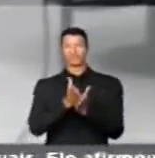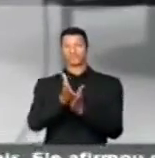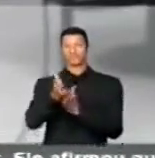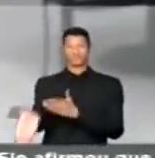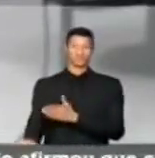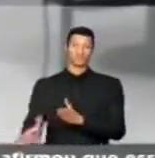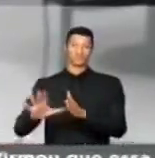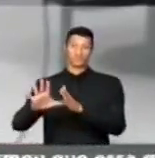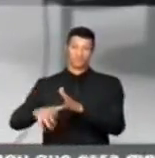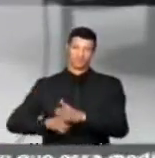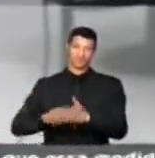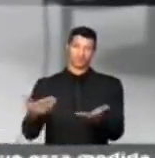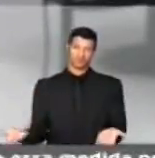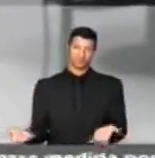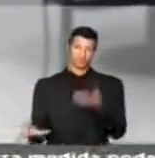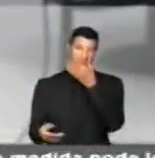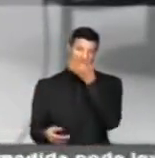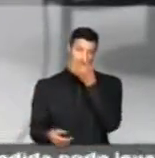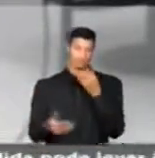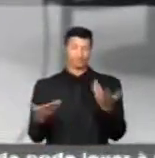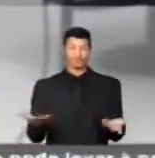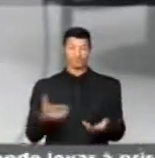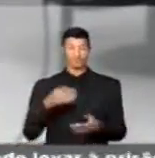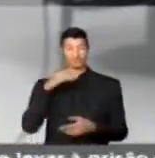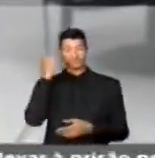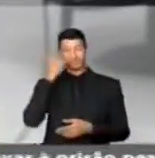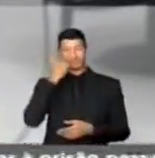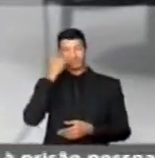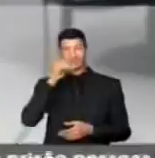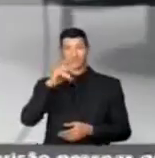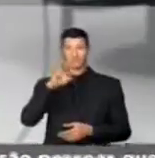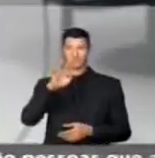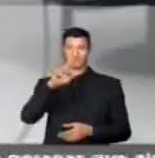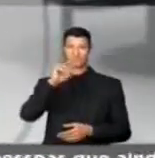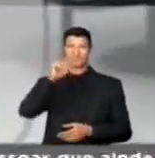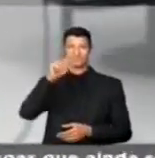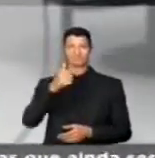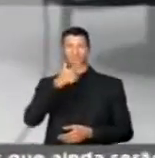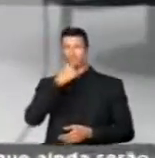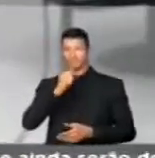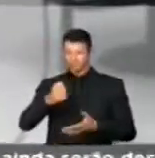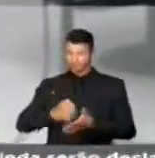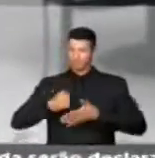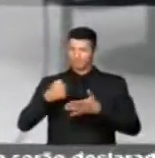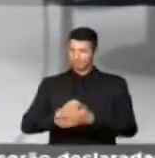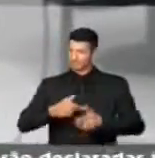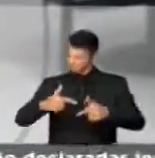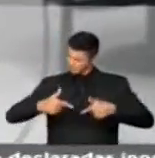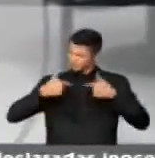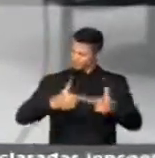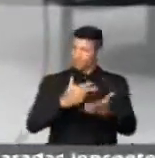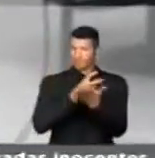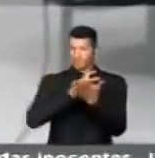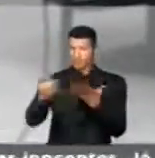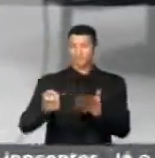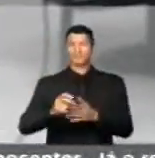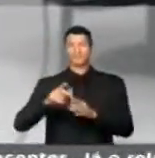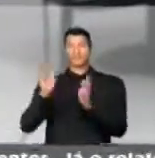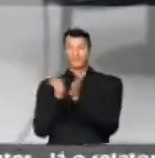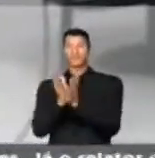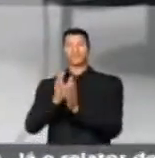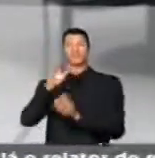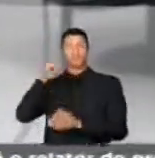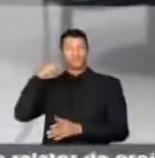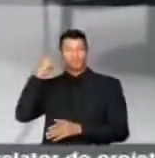desviado. O que ele está falando hoje aqui? Deputado Alberto Fraga, o senhor foi valente na luta do impeachment, o seu partido